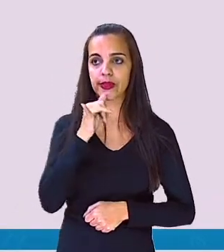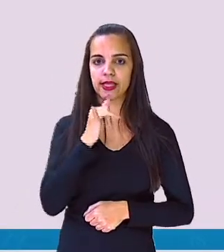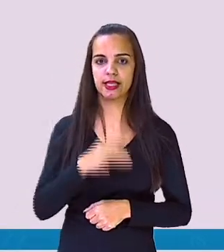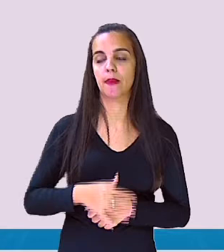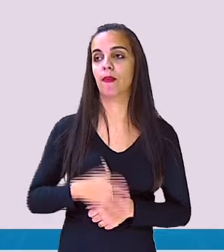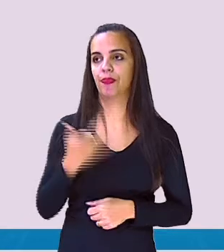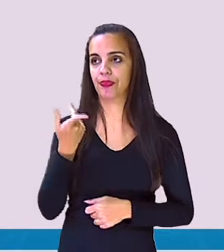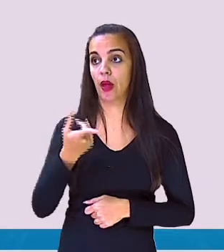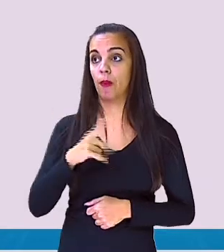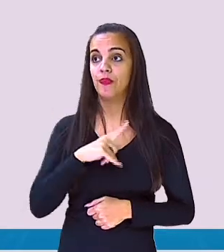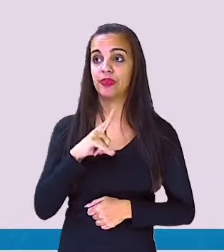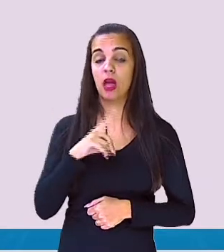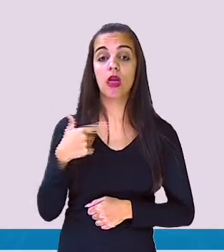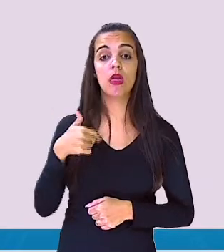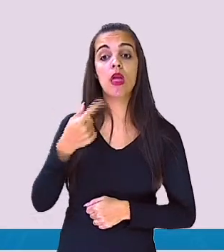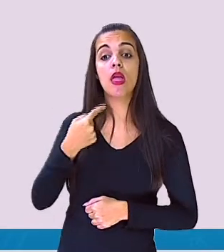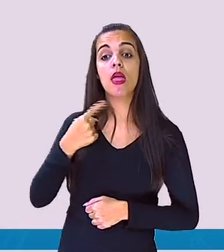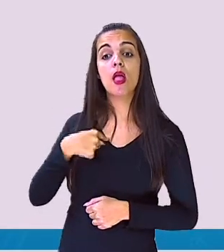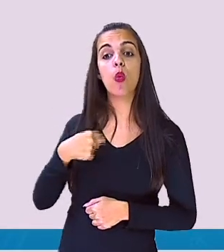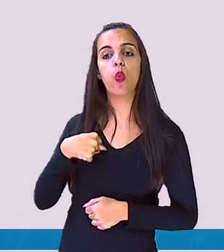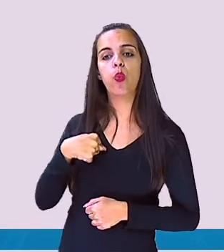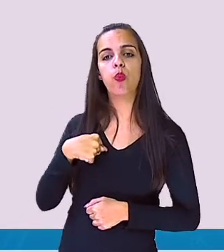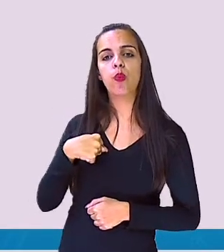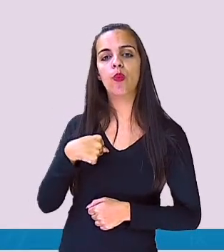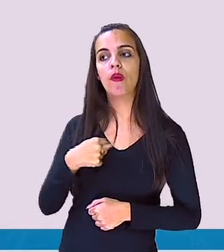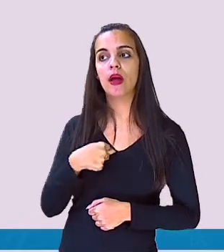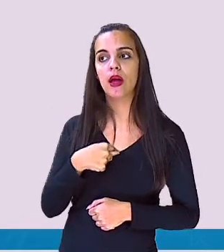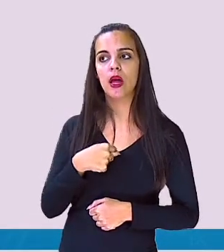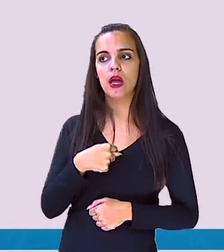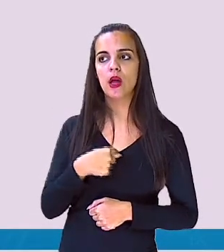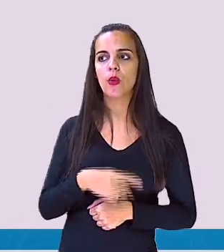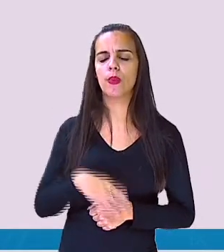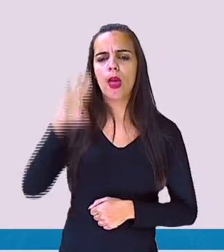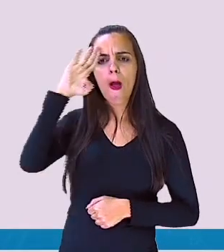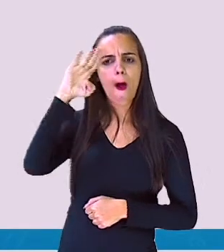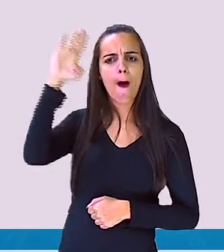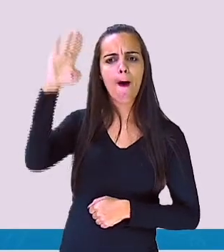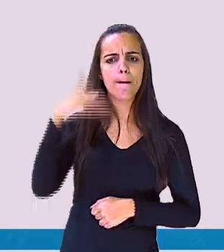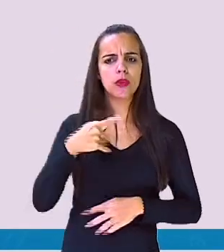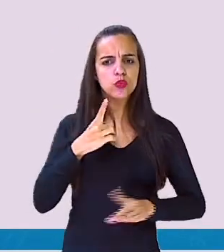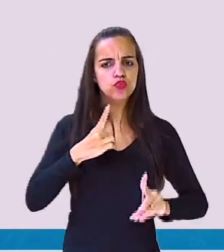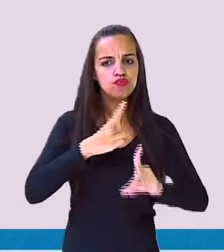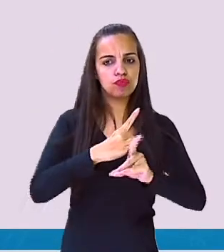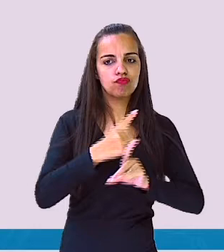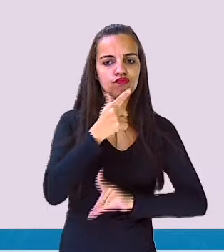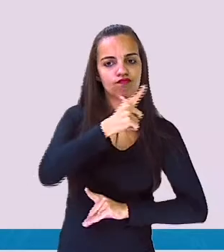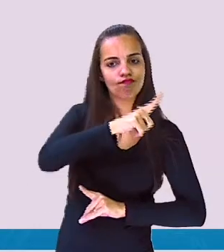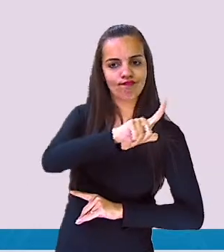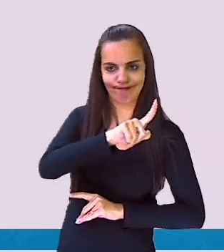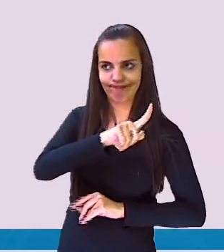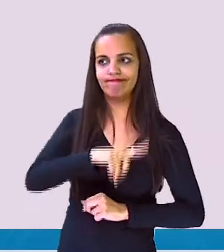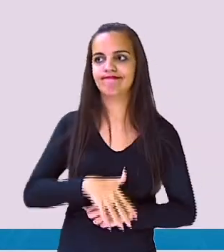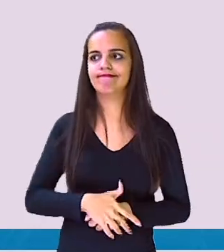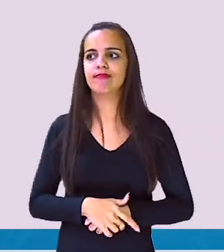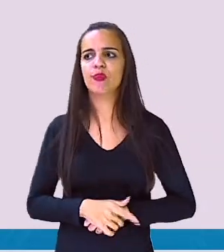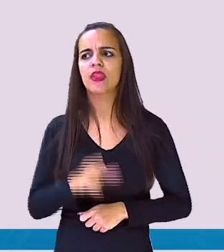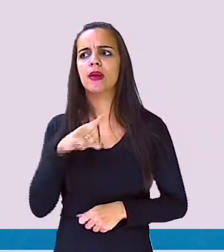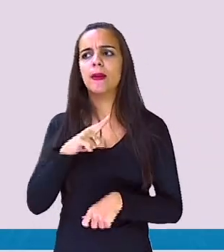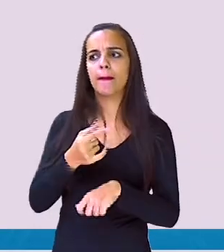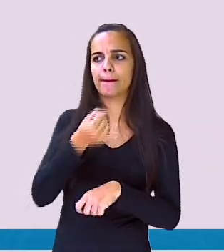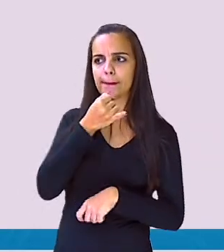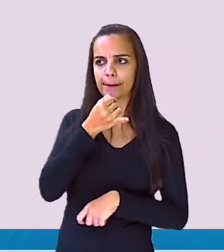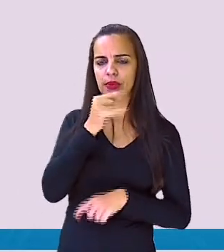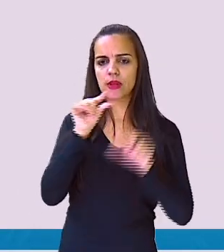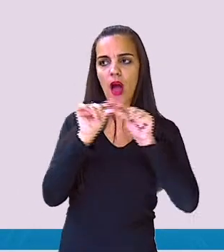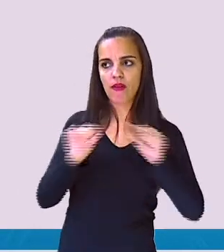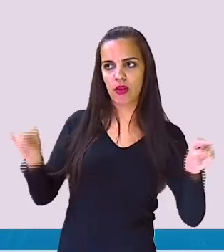o eu. Então, pela desinência verbal, eu consigo identificar que sou eu que estou praticando